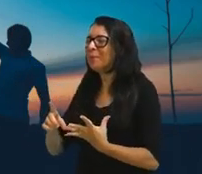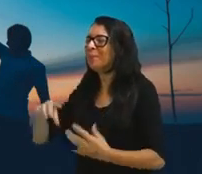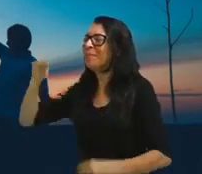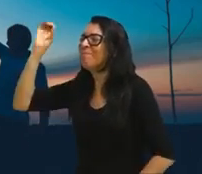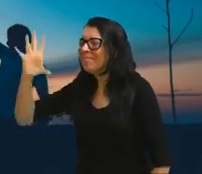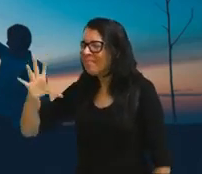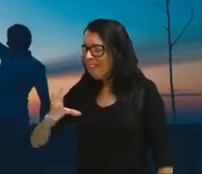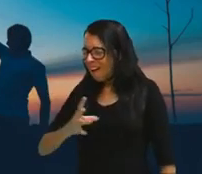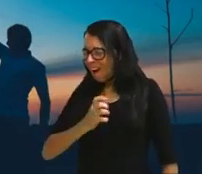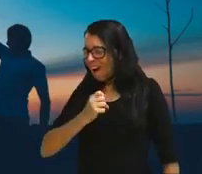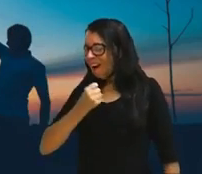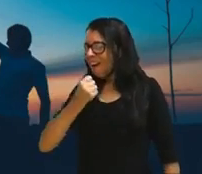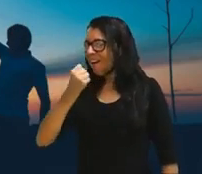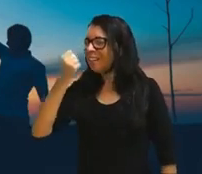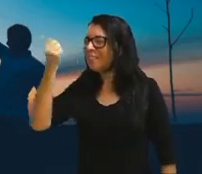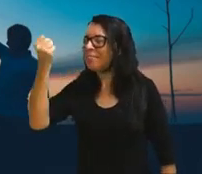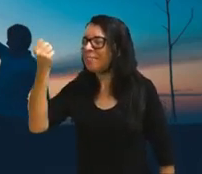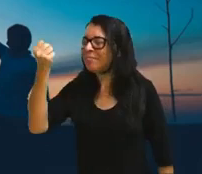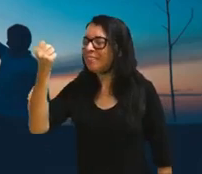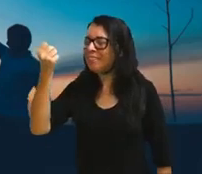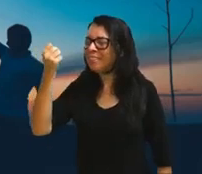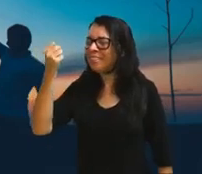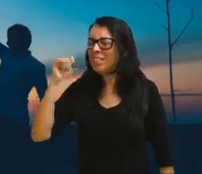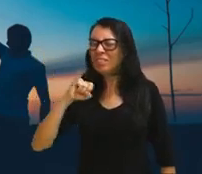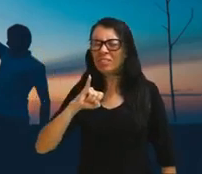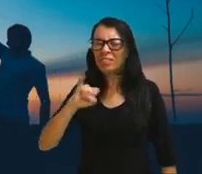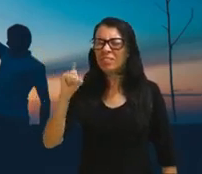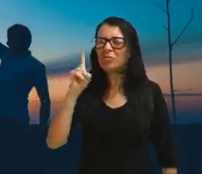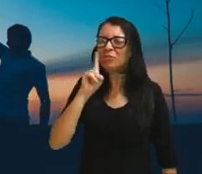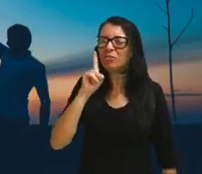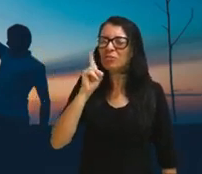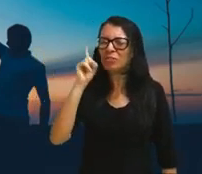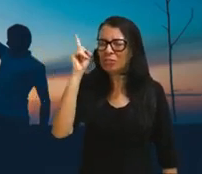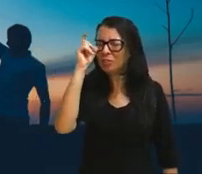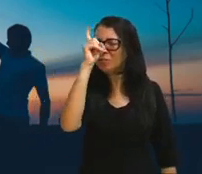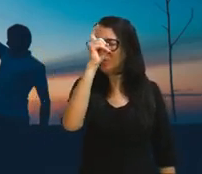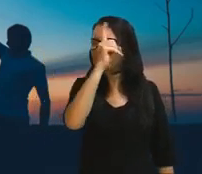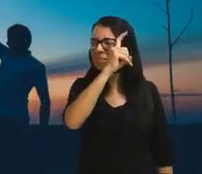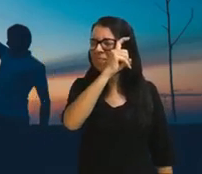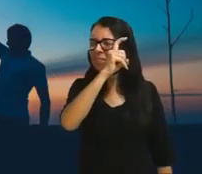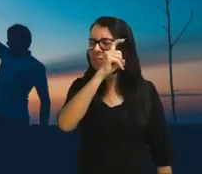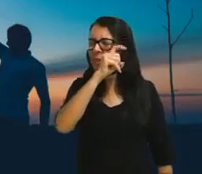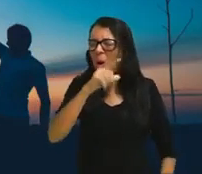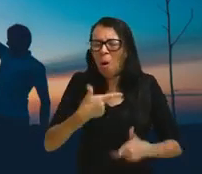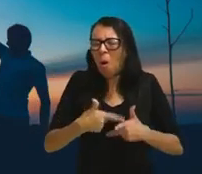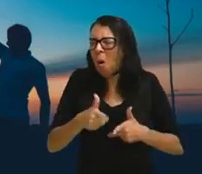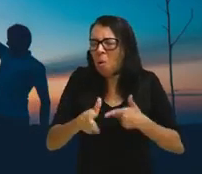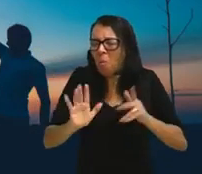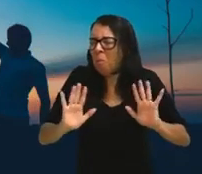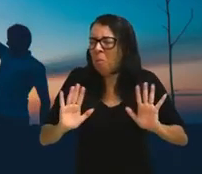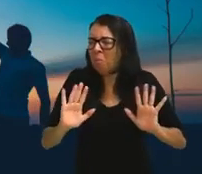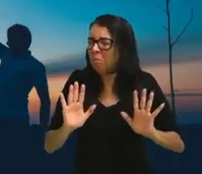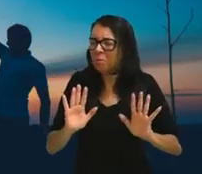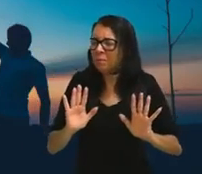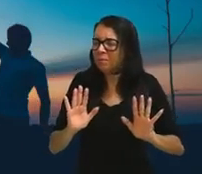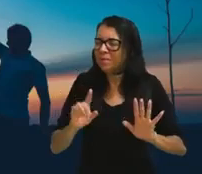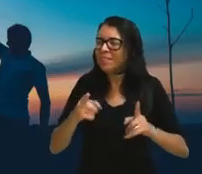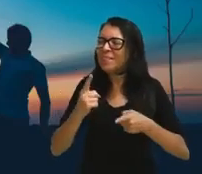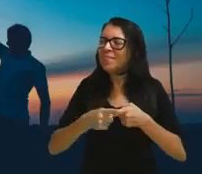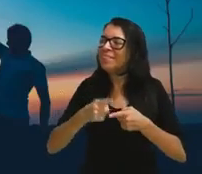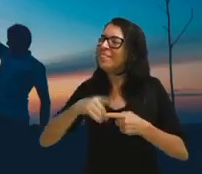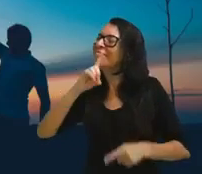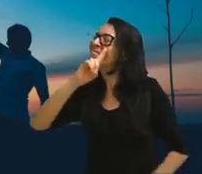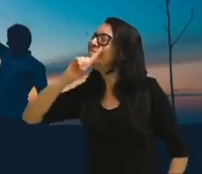tempos difíceis. É o Senhor que sempre nos abriga, nos acolhe. O Senhor é a nossa